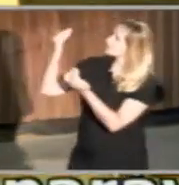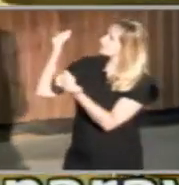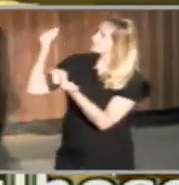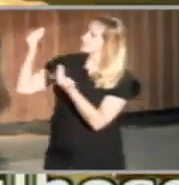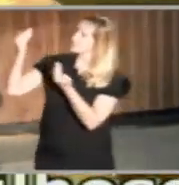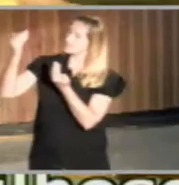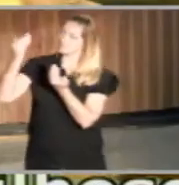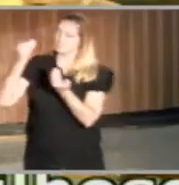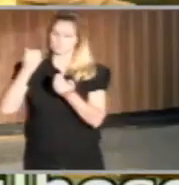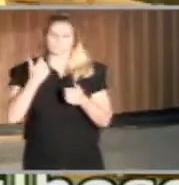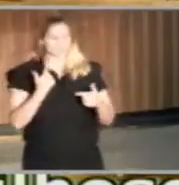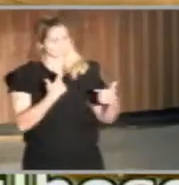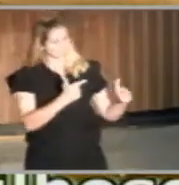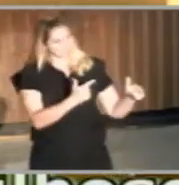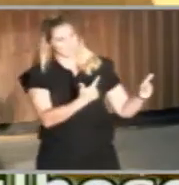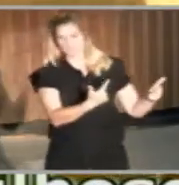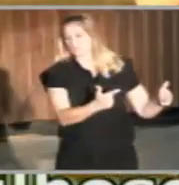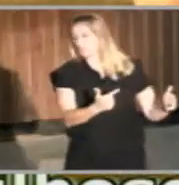incomparável